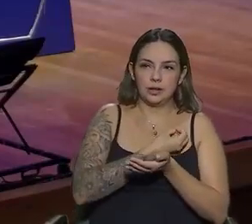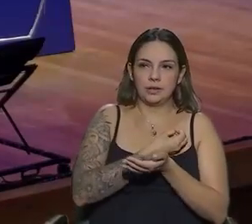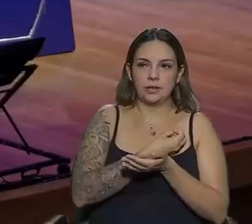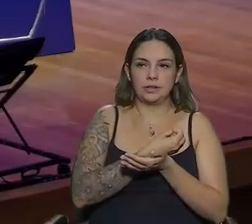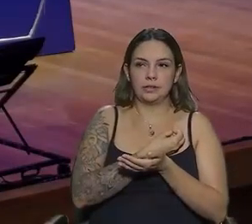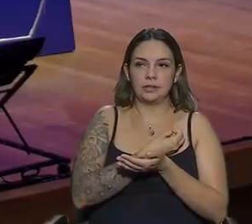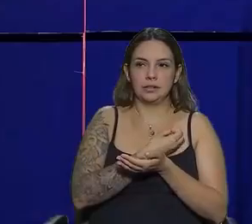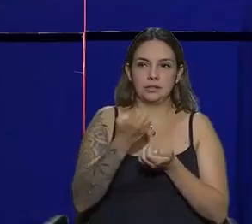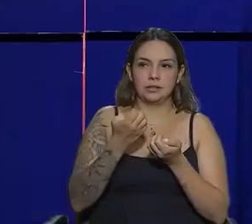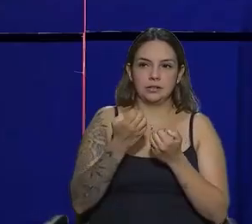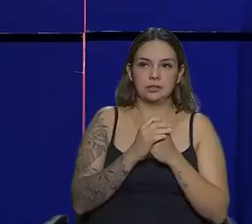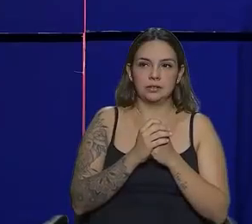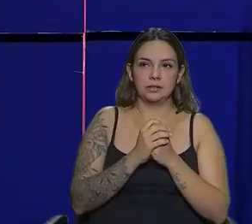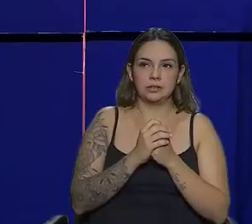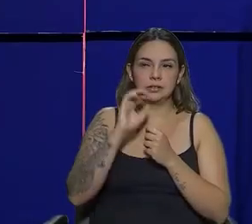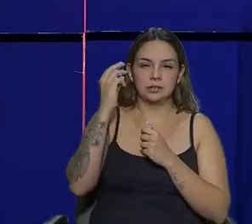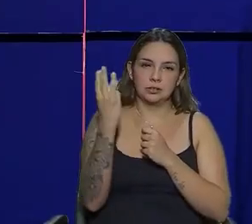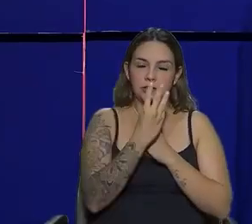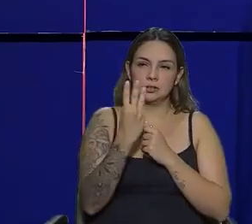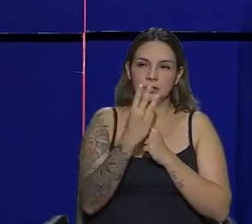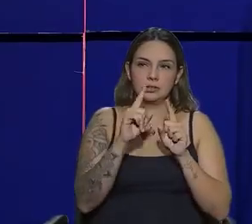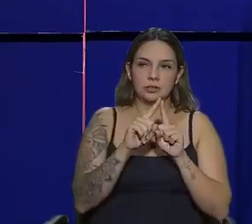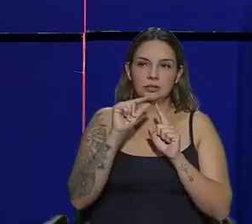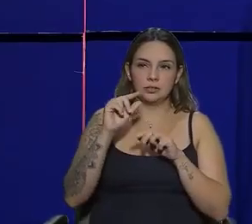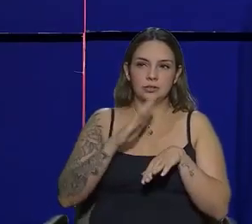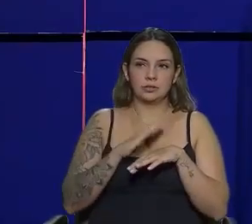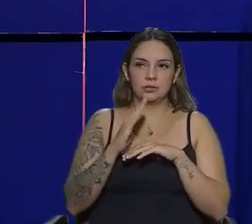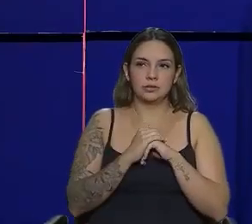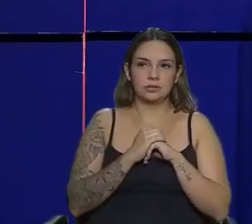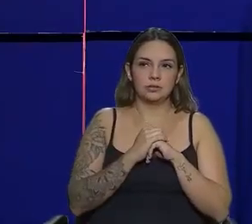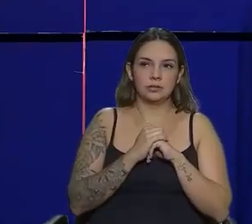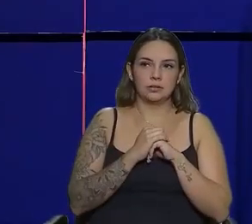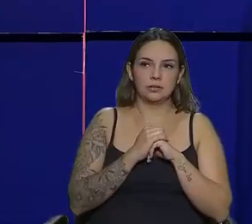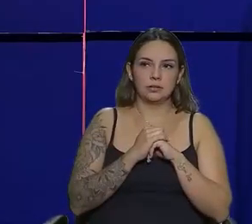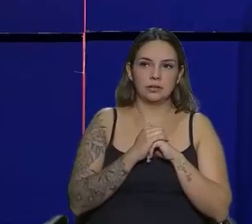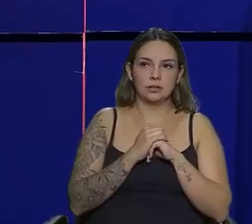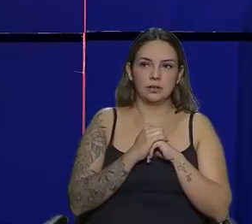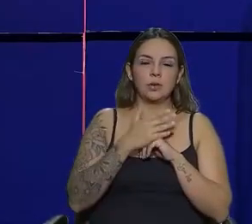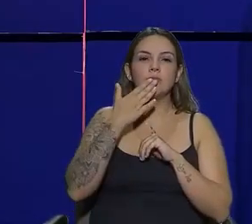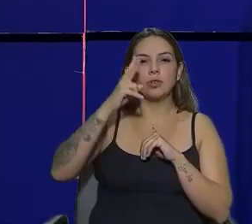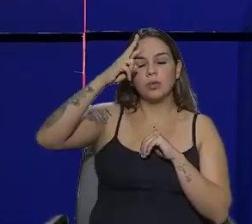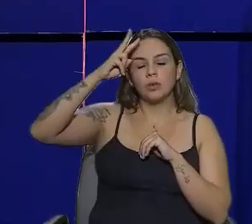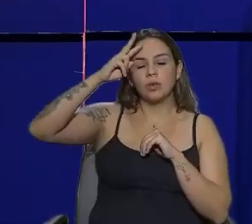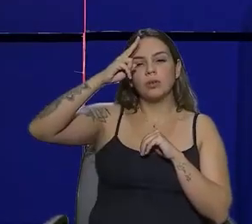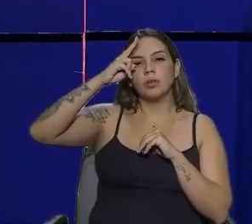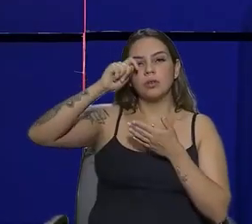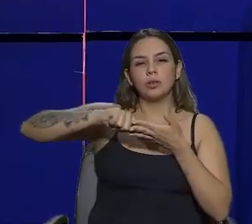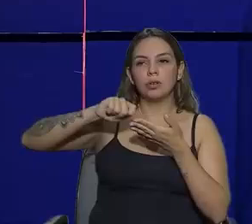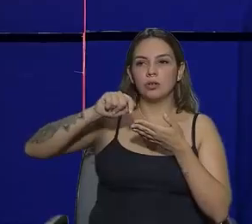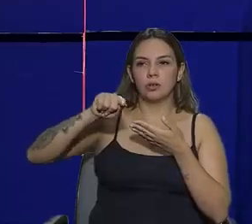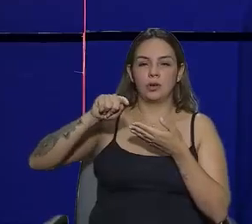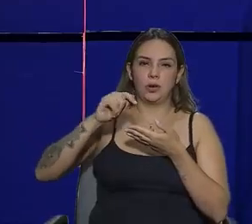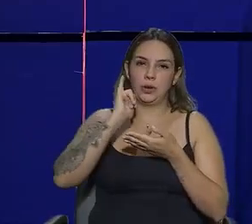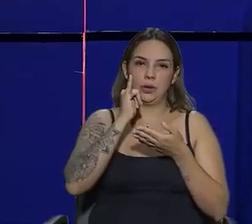né? Mas eu queria escutar dos três, e também um pouco mais do Jefferson, né? Qual que é a história da escrita